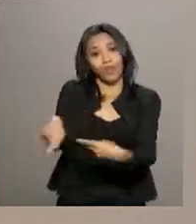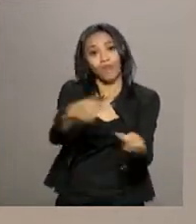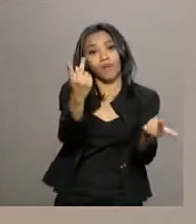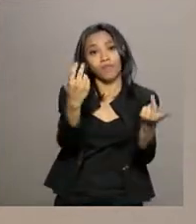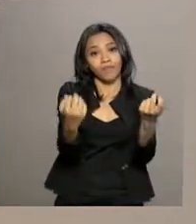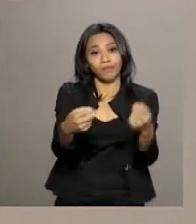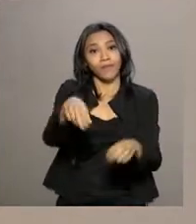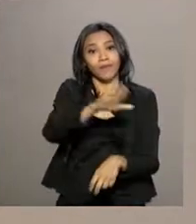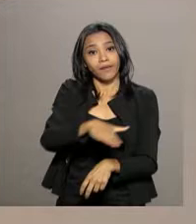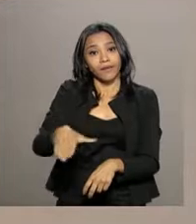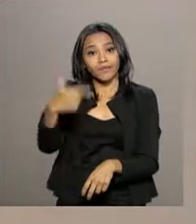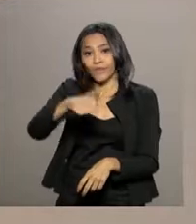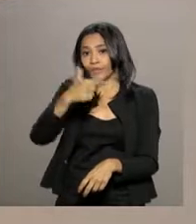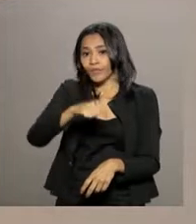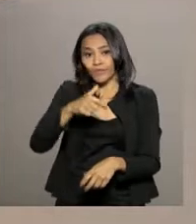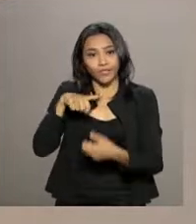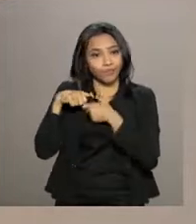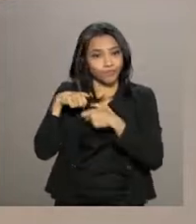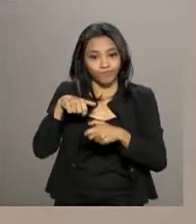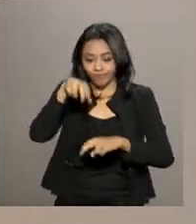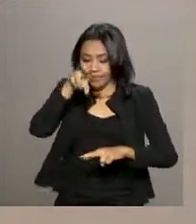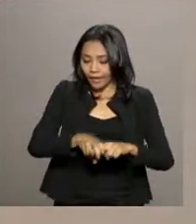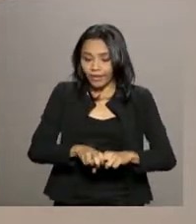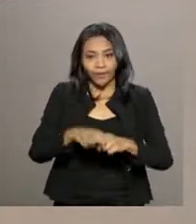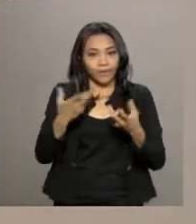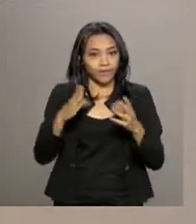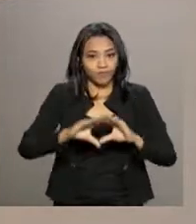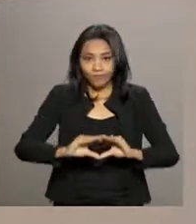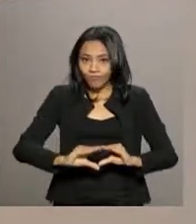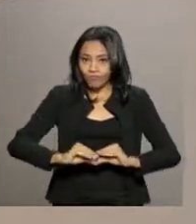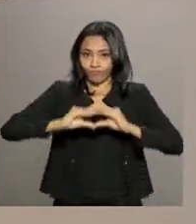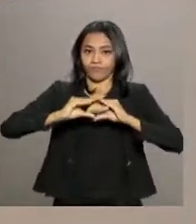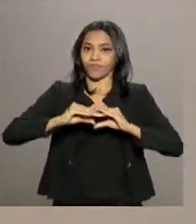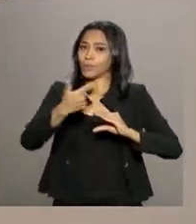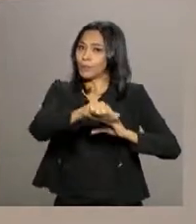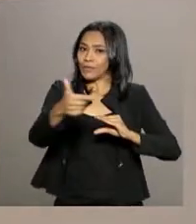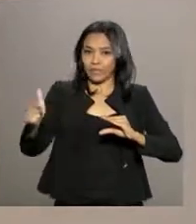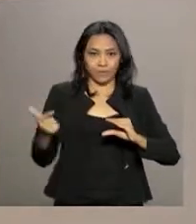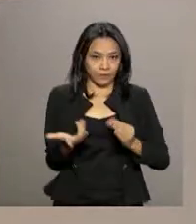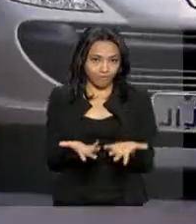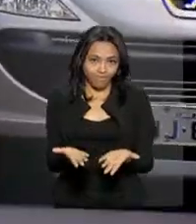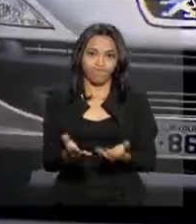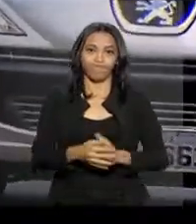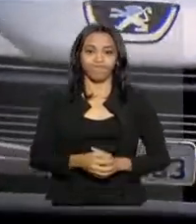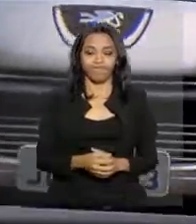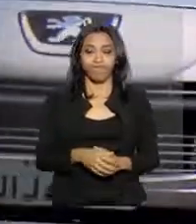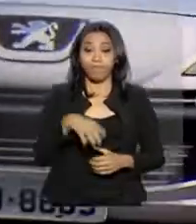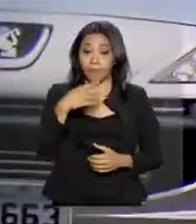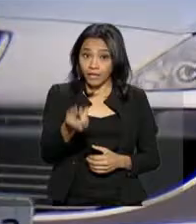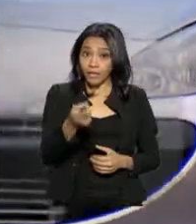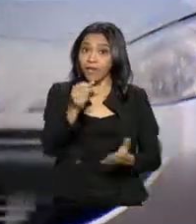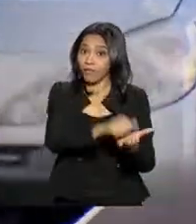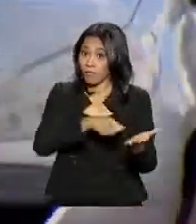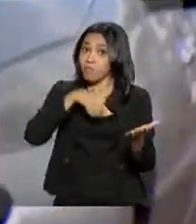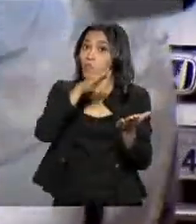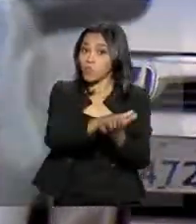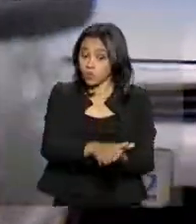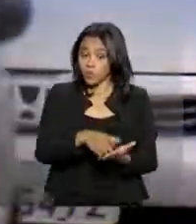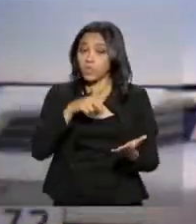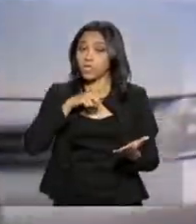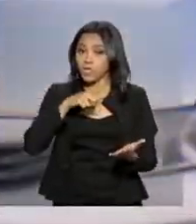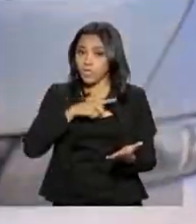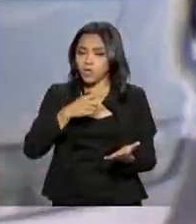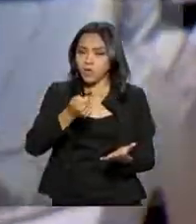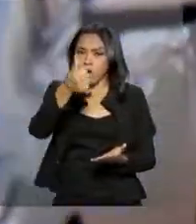sem os equipamentos obrigatórios de proteção nas rodovias brasileiras a infração prevê multa de quase